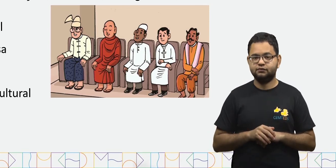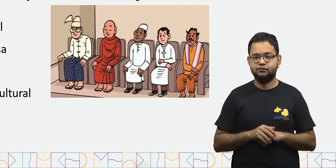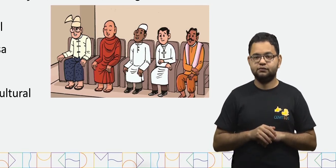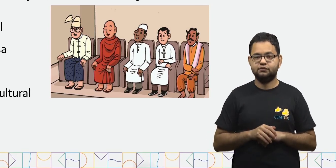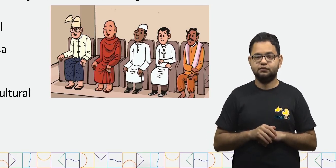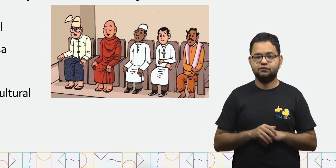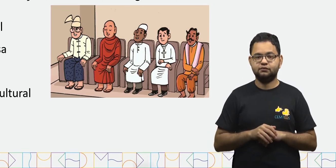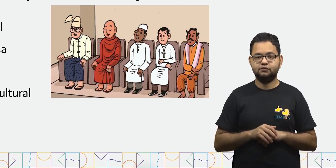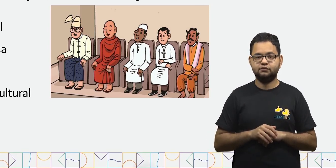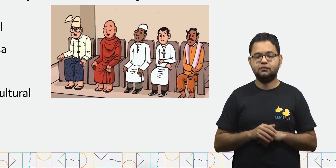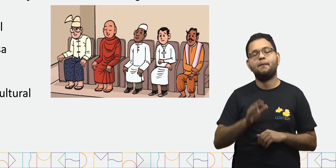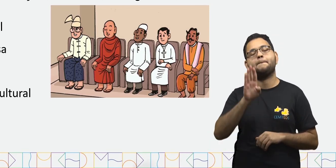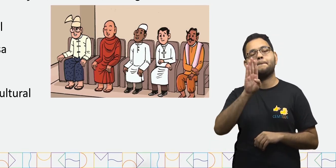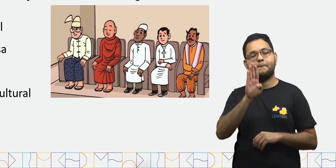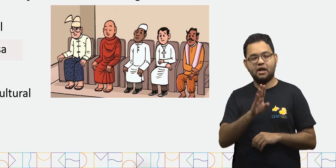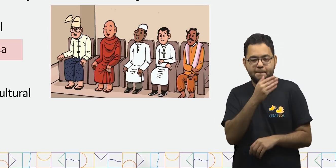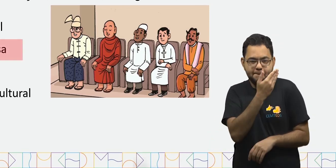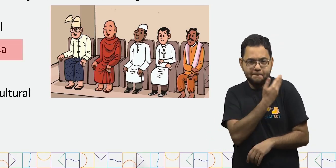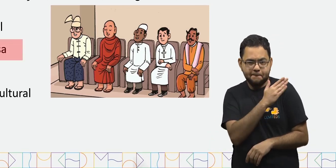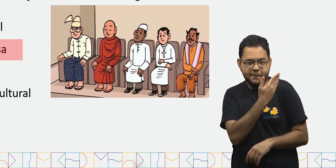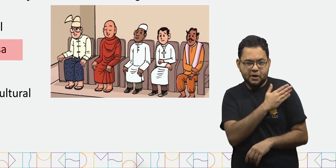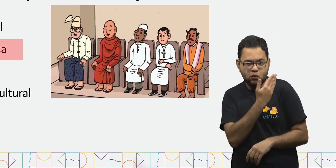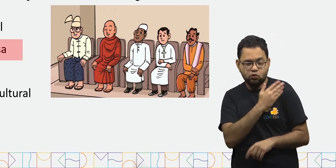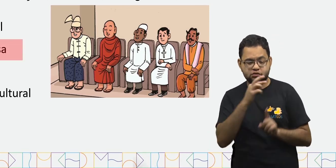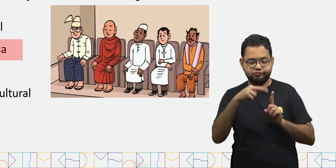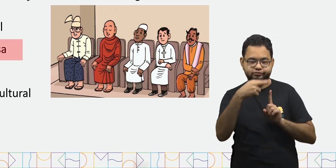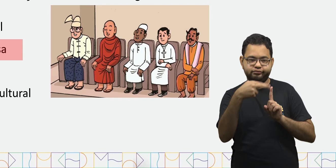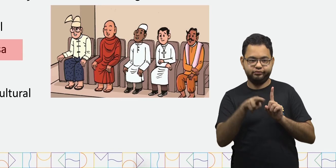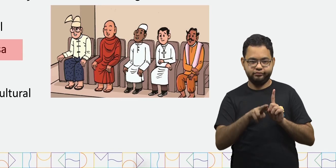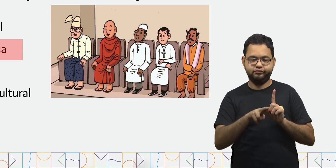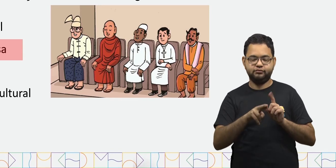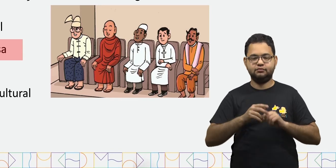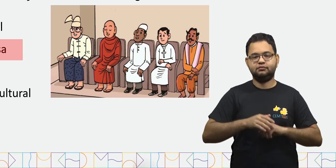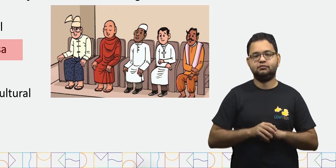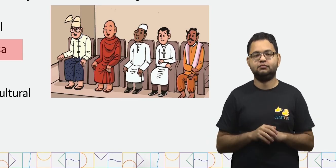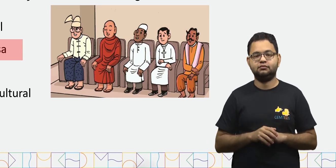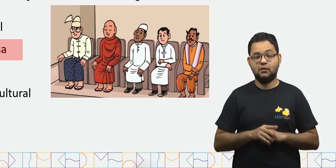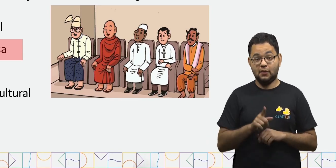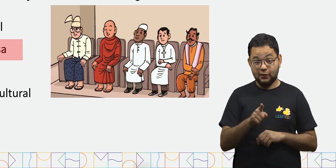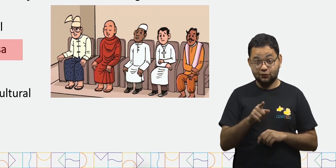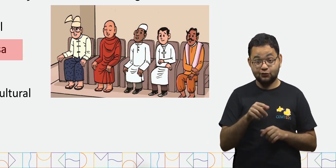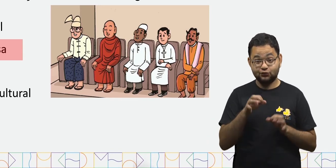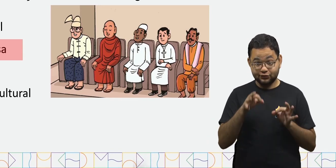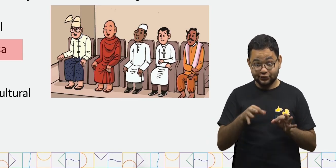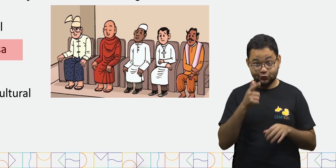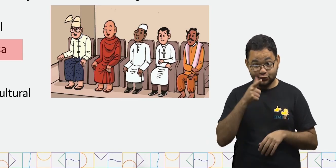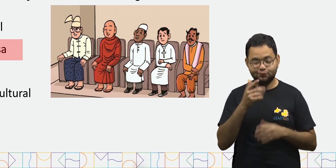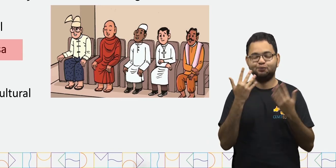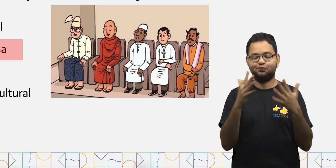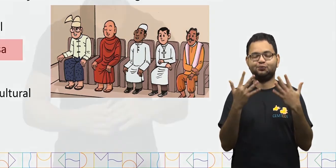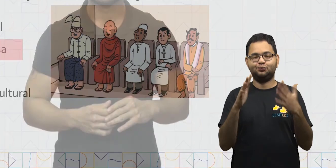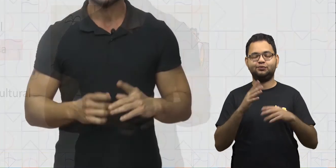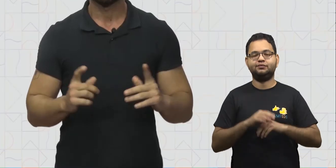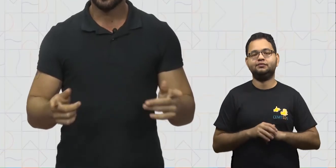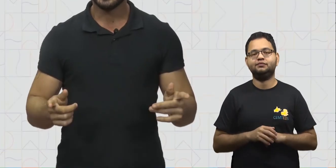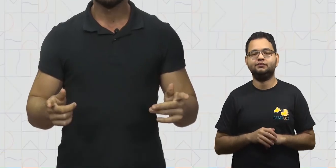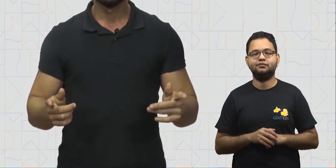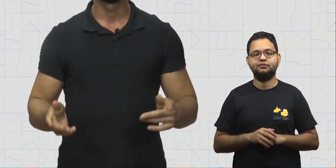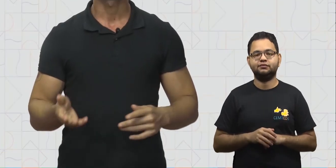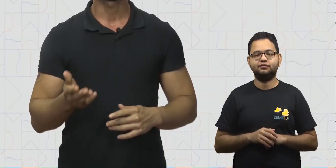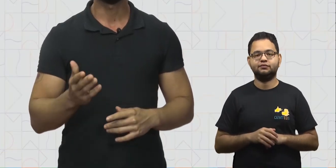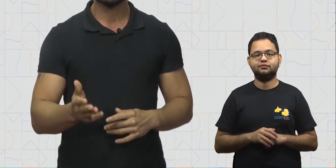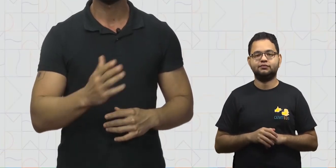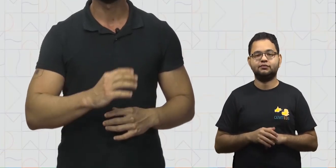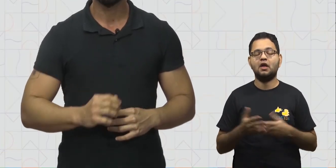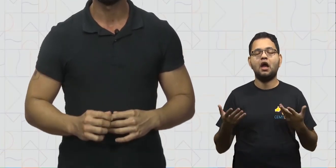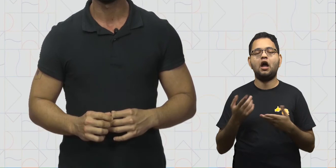religiosa? A resposta certa é a letra B, intolerância religiosa. Acertou? Parabéns! Agora